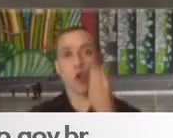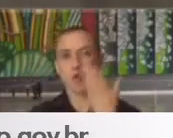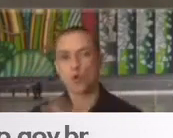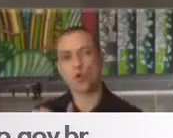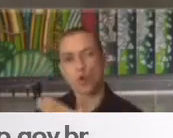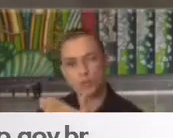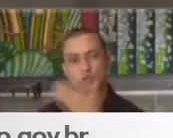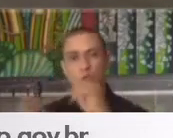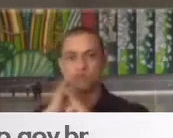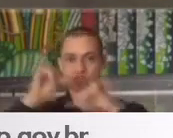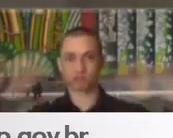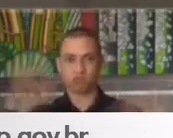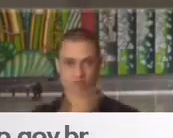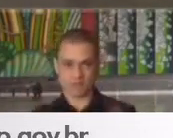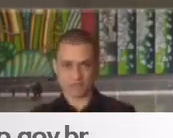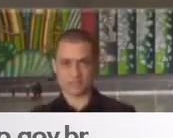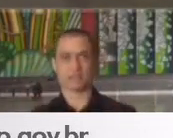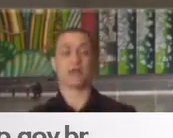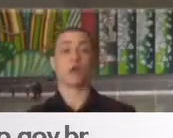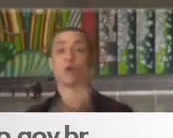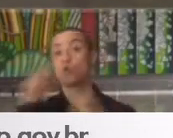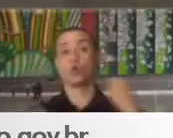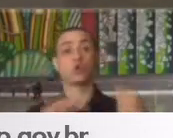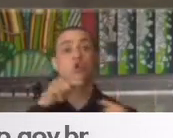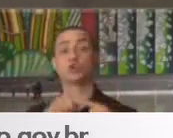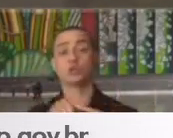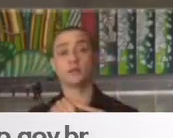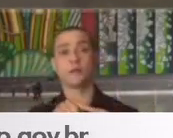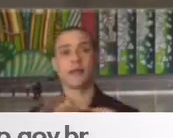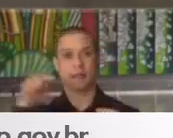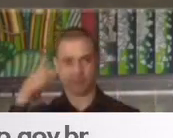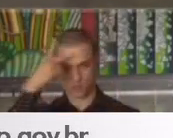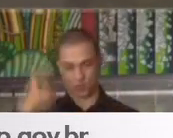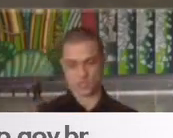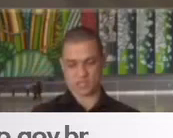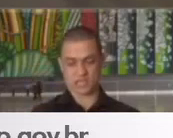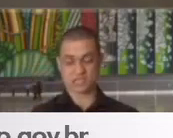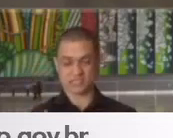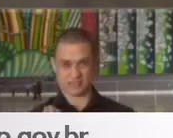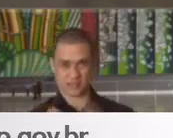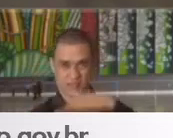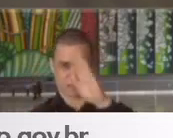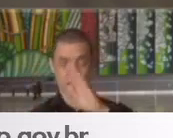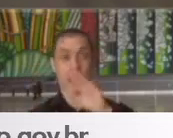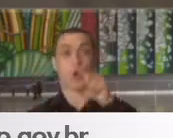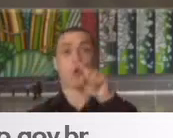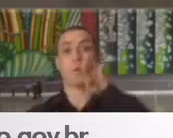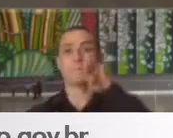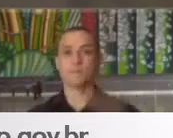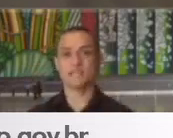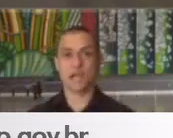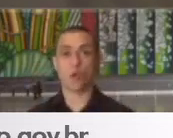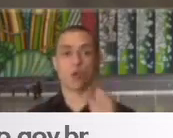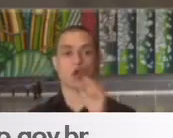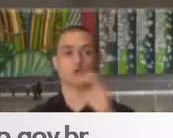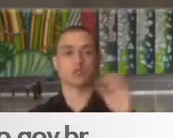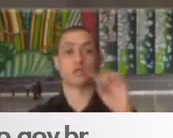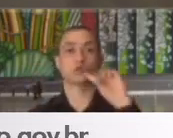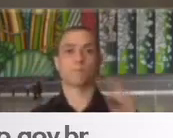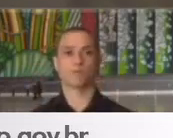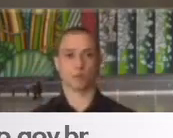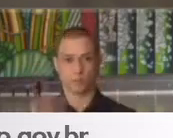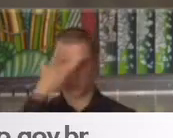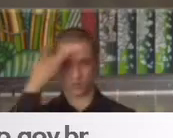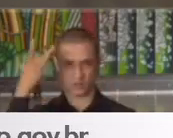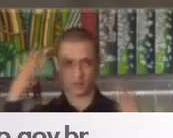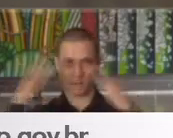campanha de vacinação. A meta nos idosos, 1 milhão e 800 mil idosos aqui na cidade de São